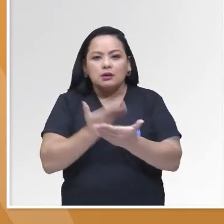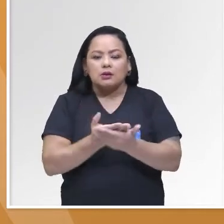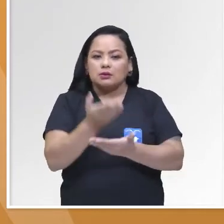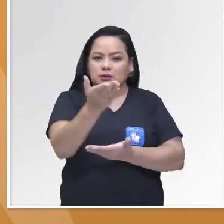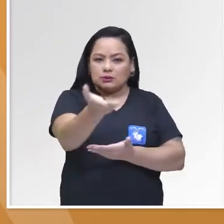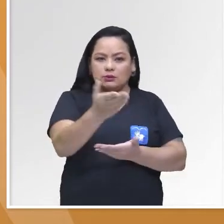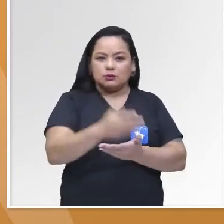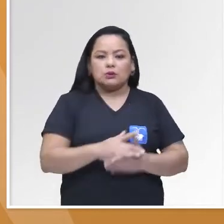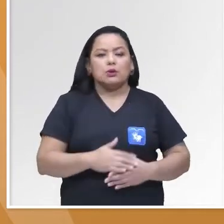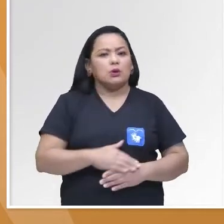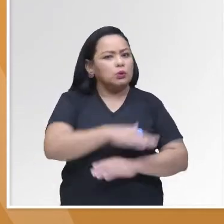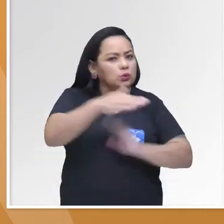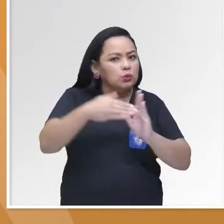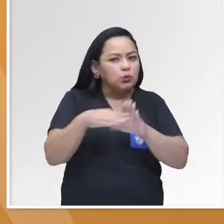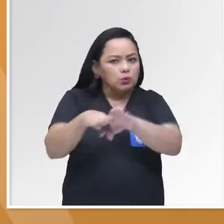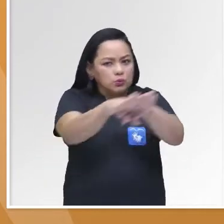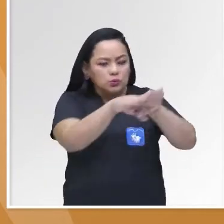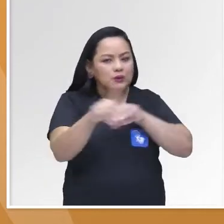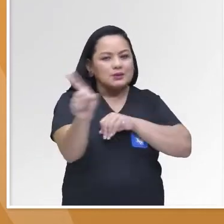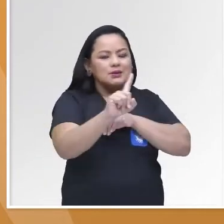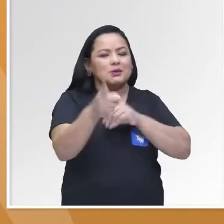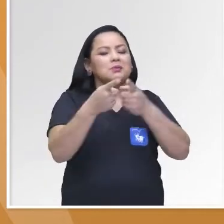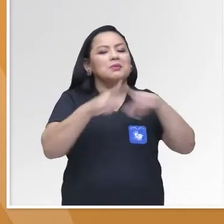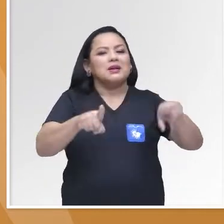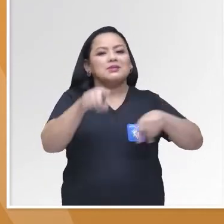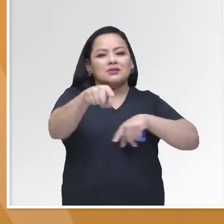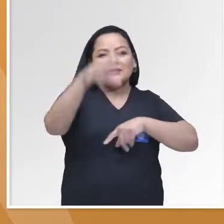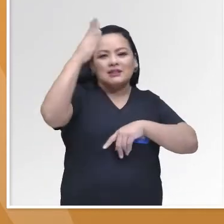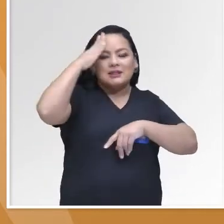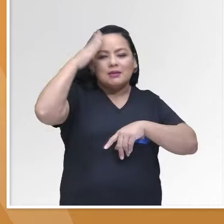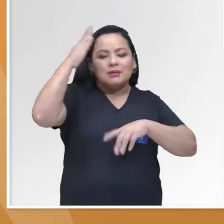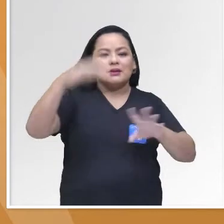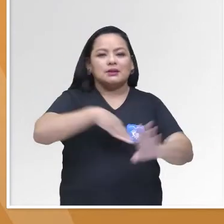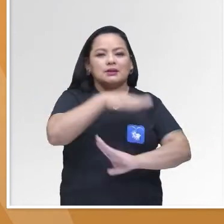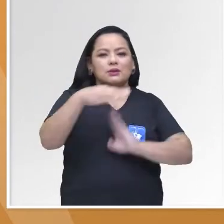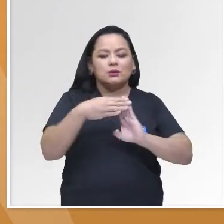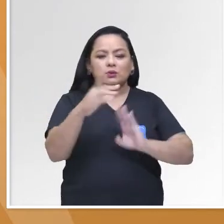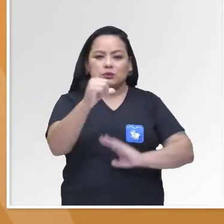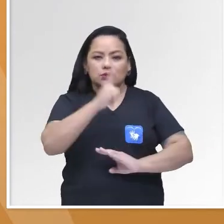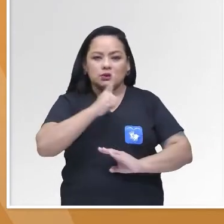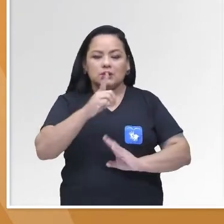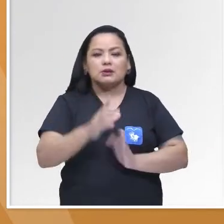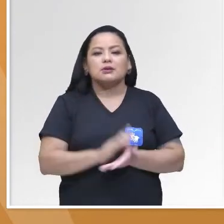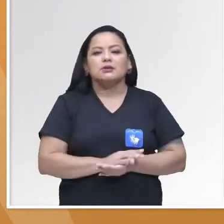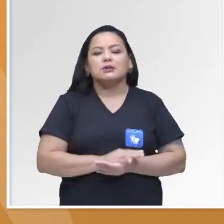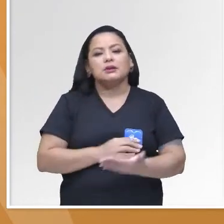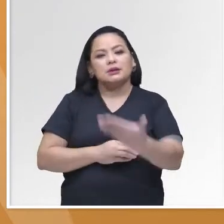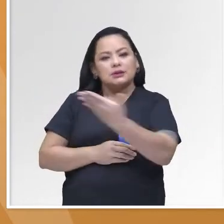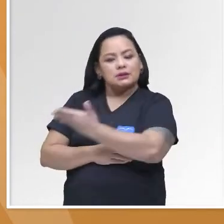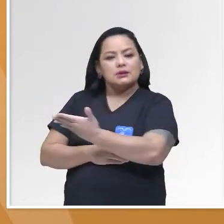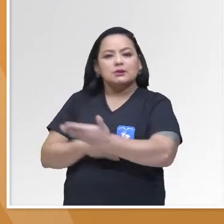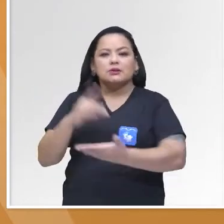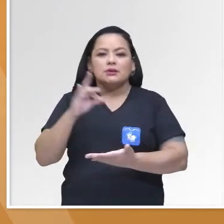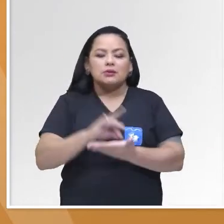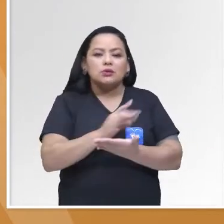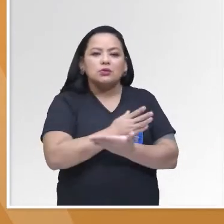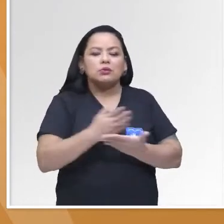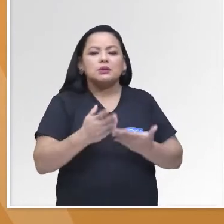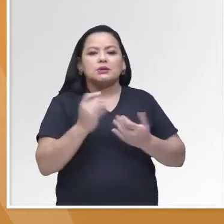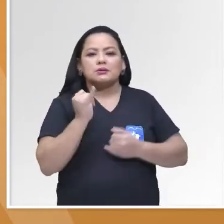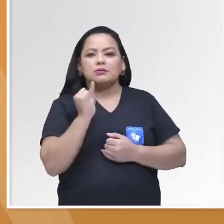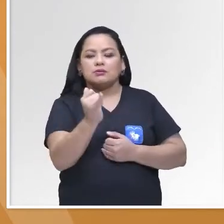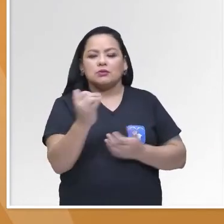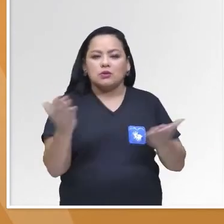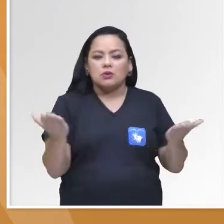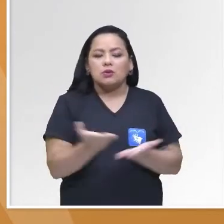nem todos são iguais, mas saibam que todos possuem isso que justamente iniciamos falando